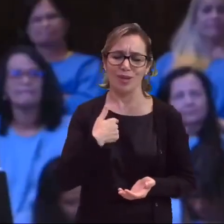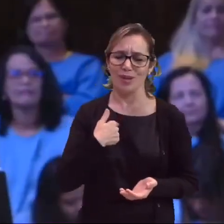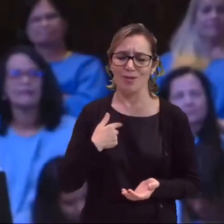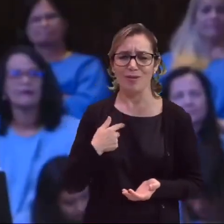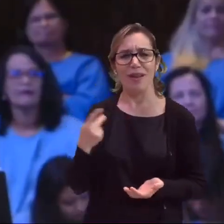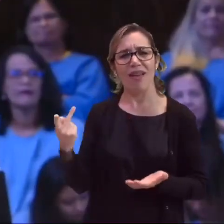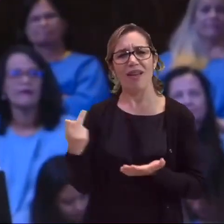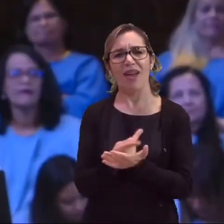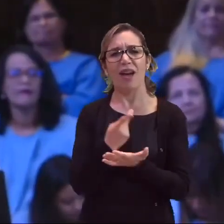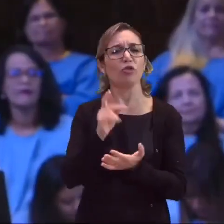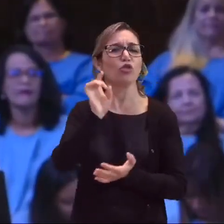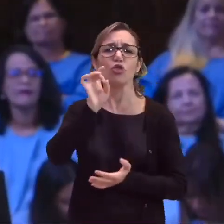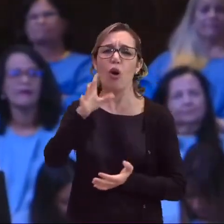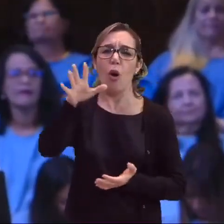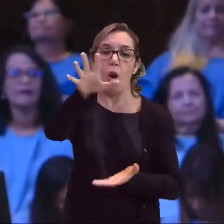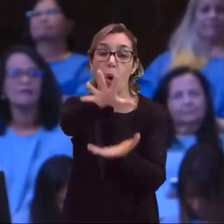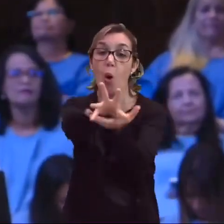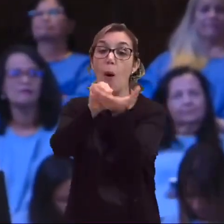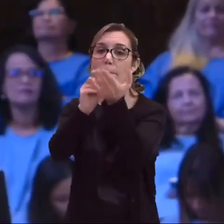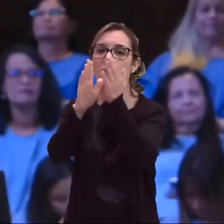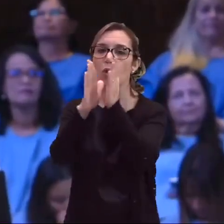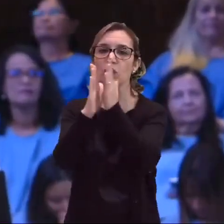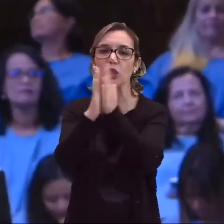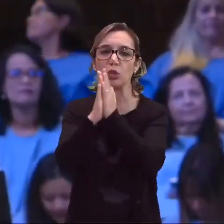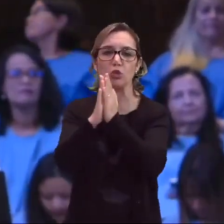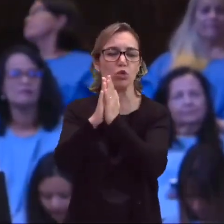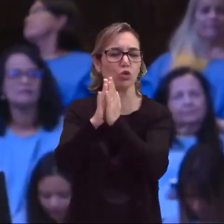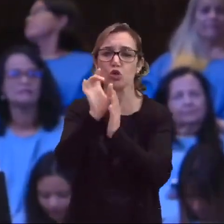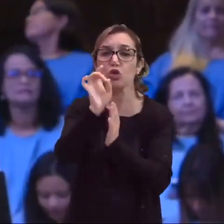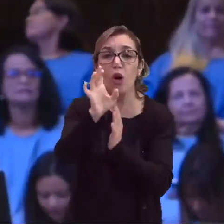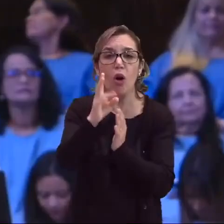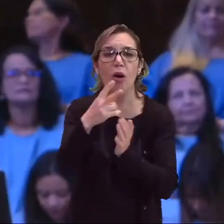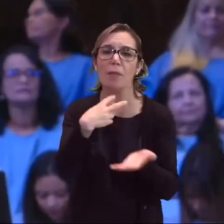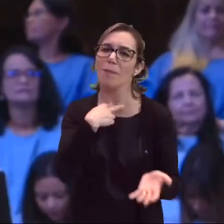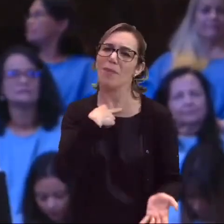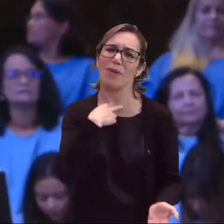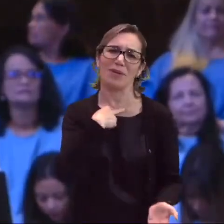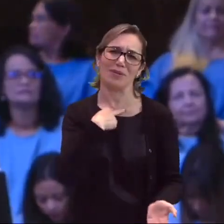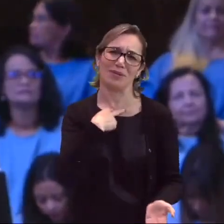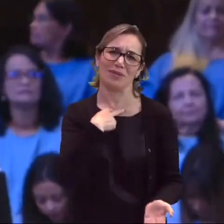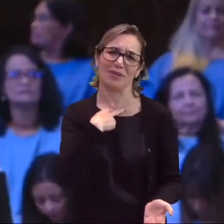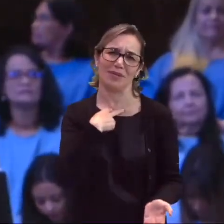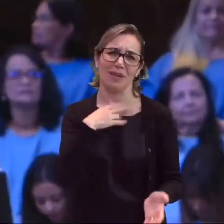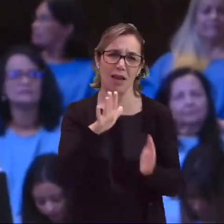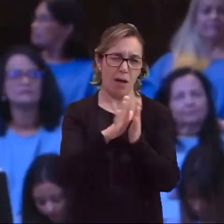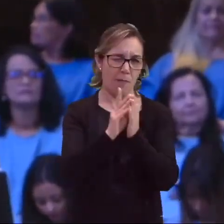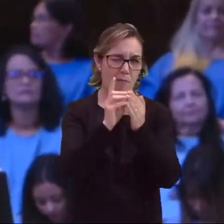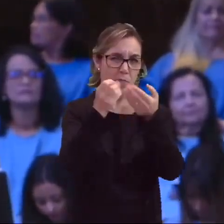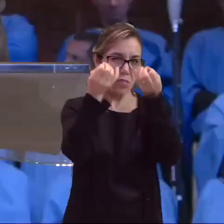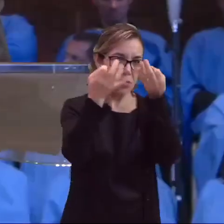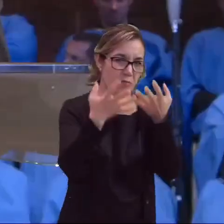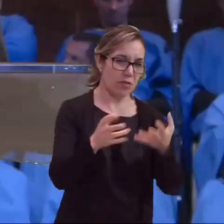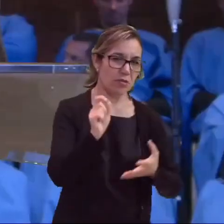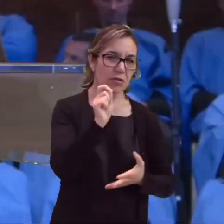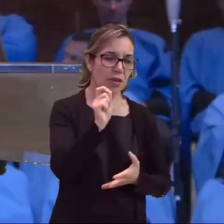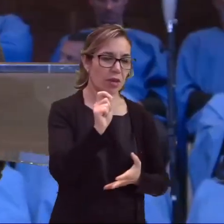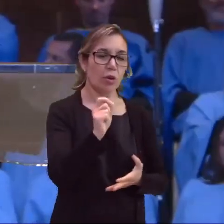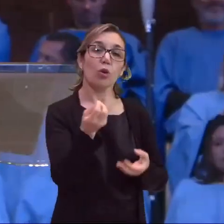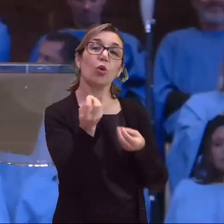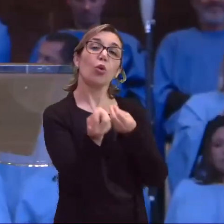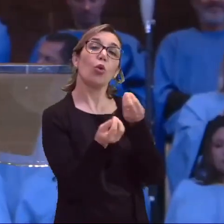da maneira com os pagãos oravam e a gente pode ver na Bíblia como é que os pagãos foram lá em Atos 19